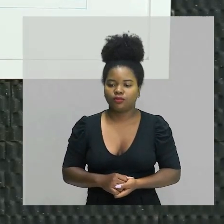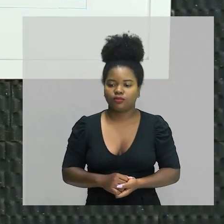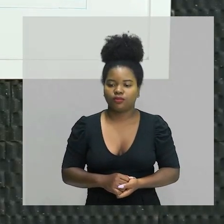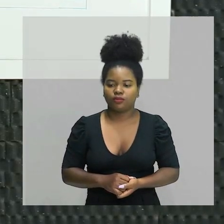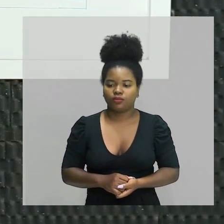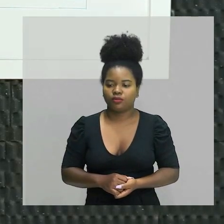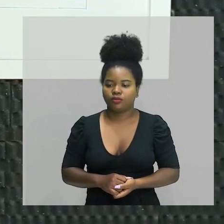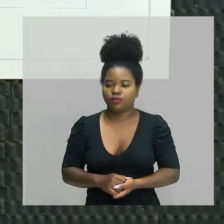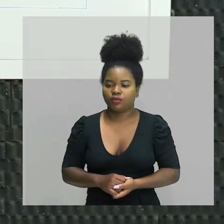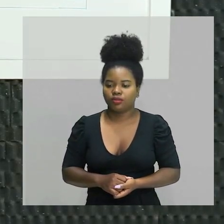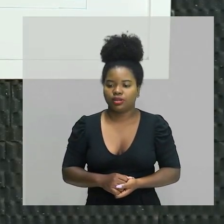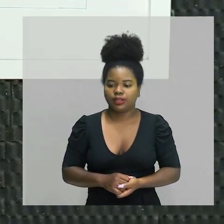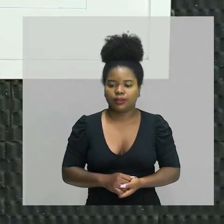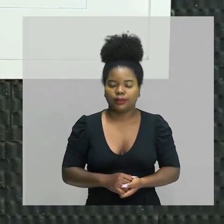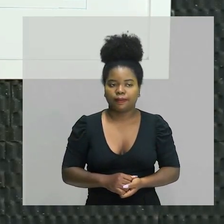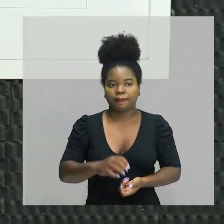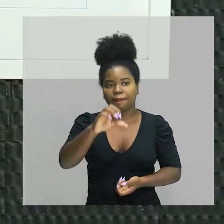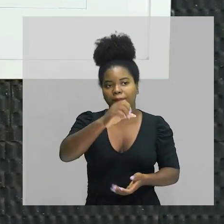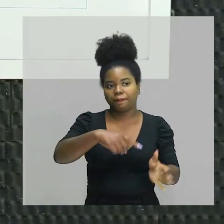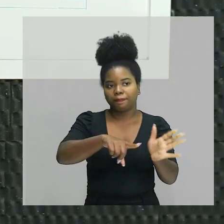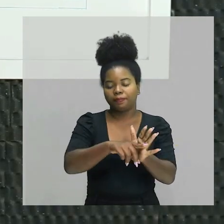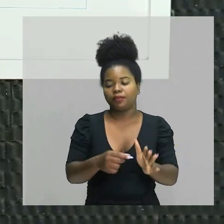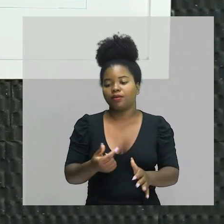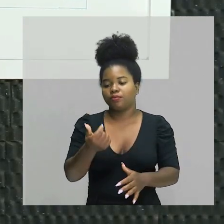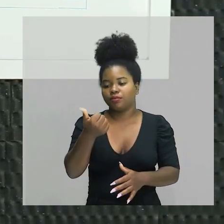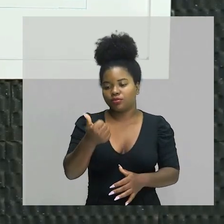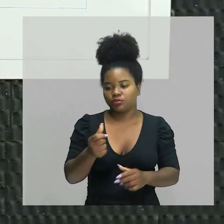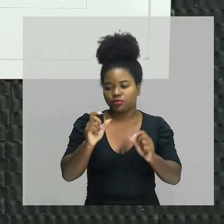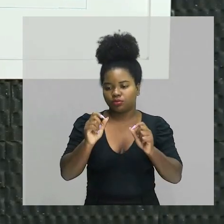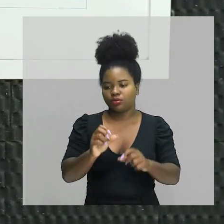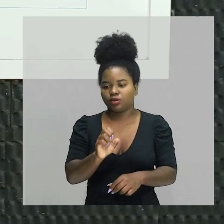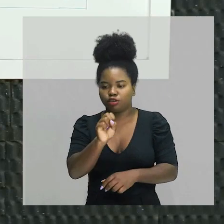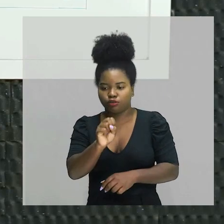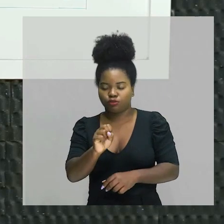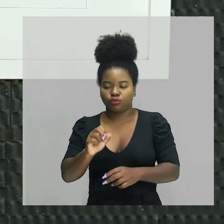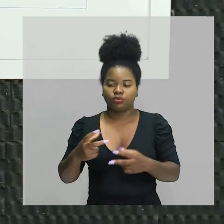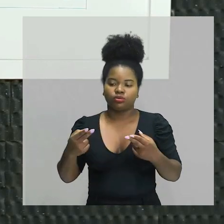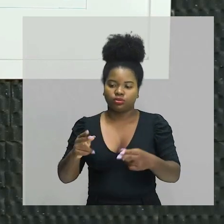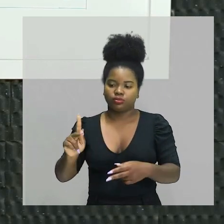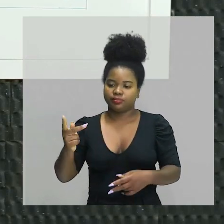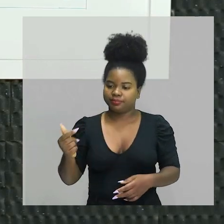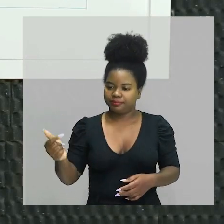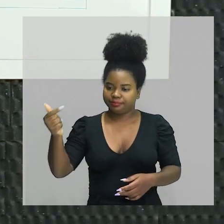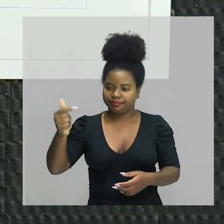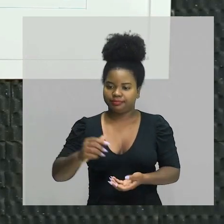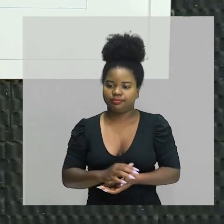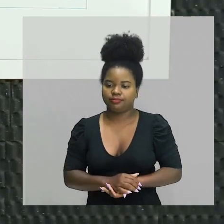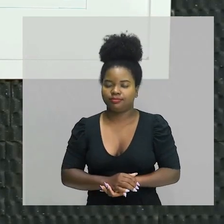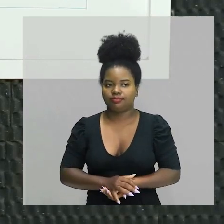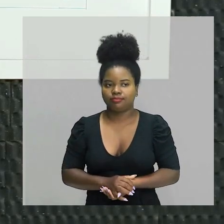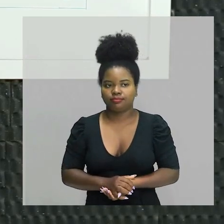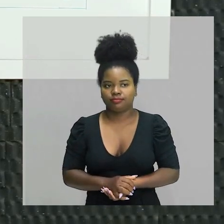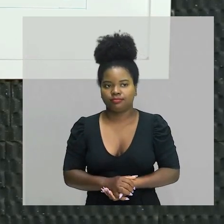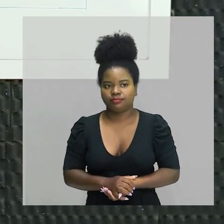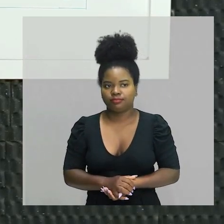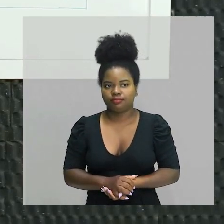Ok? 9 menos 1 é 8, né? 8 igual a H ao quadrado.